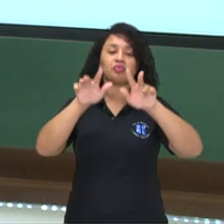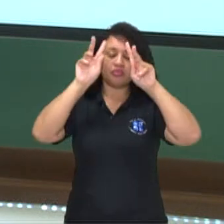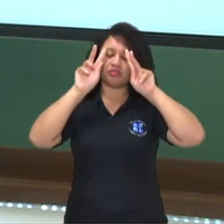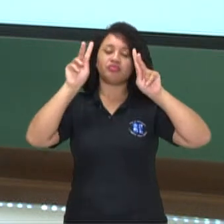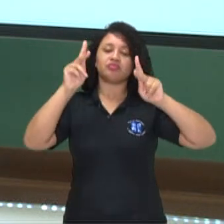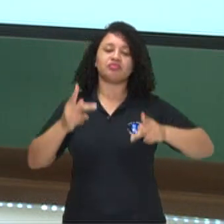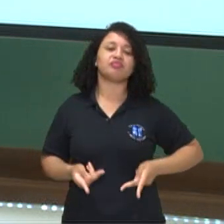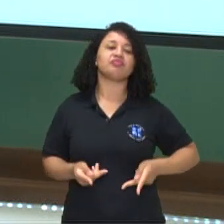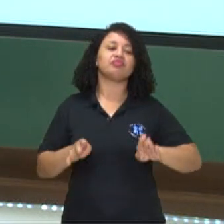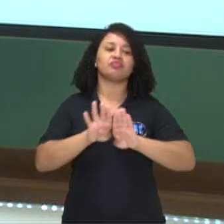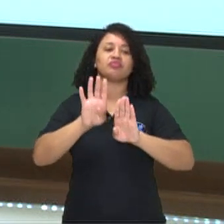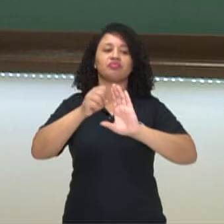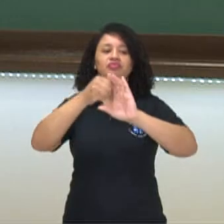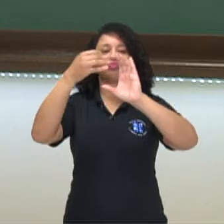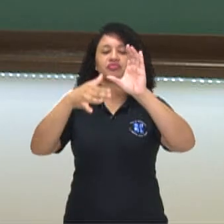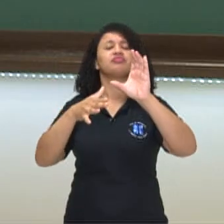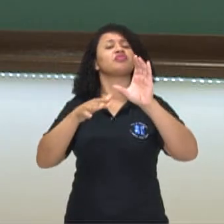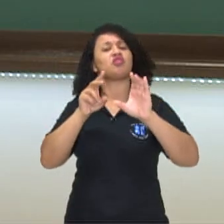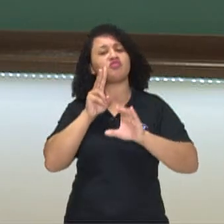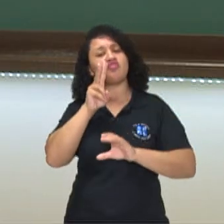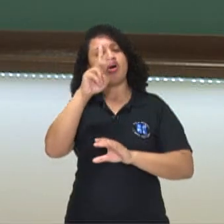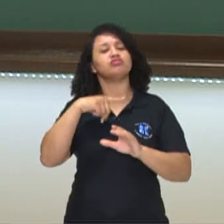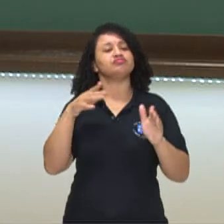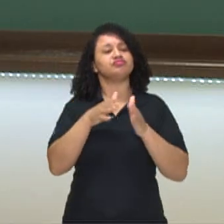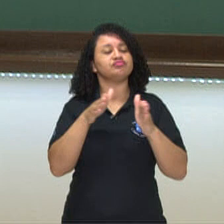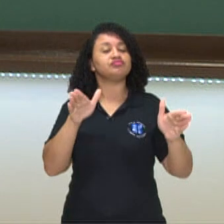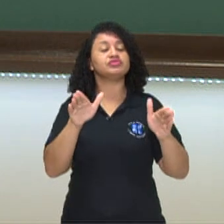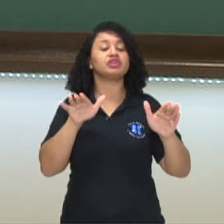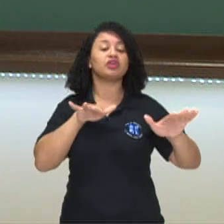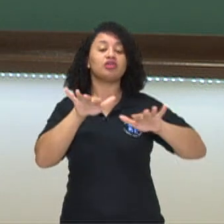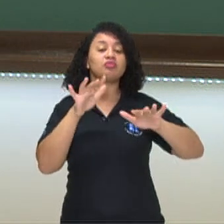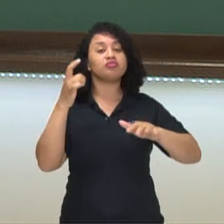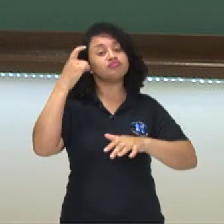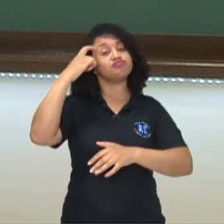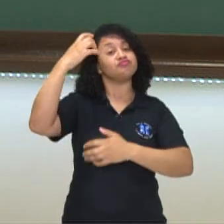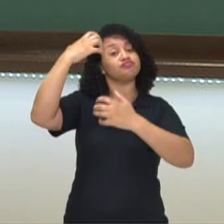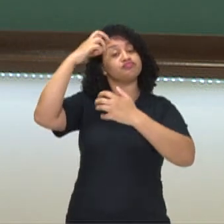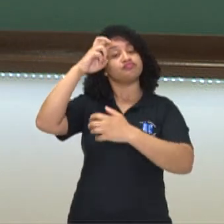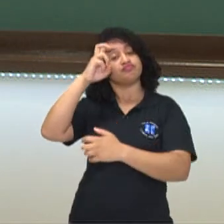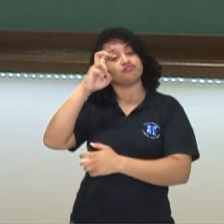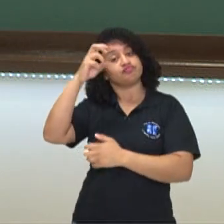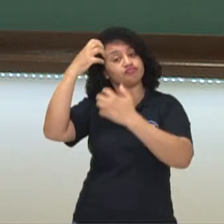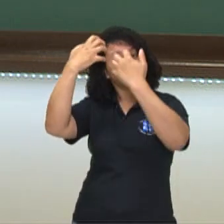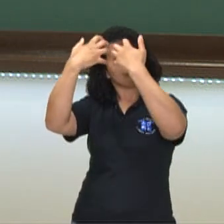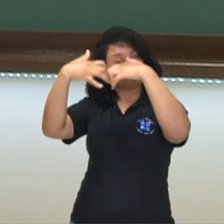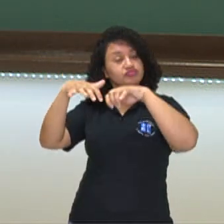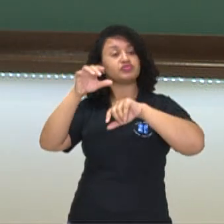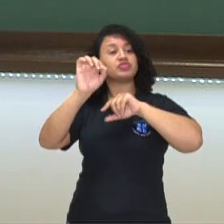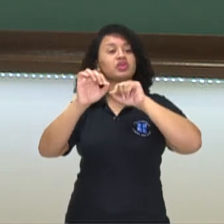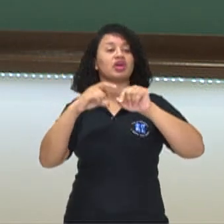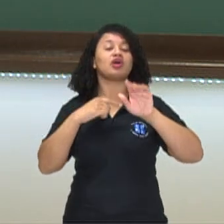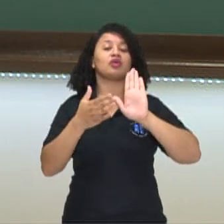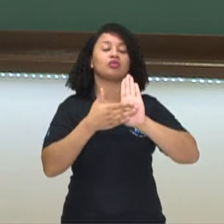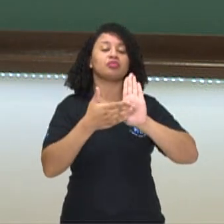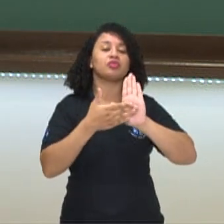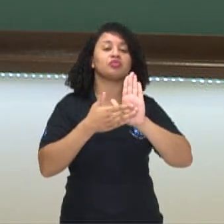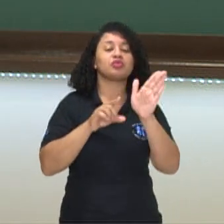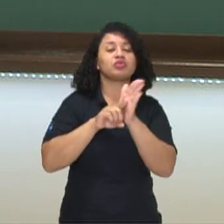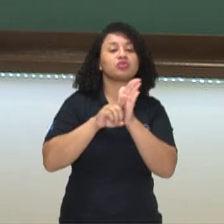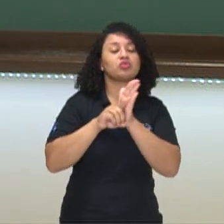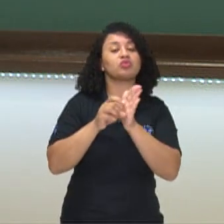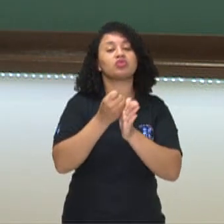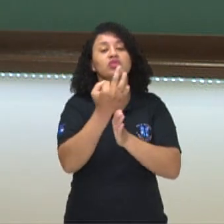desse período, que é um movimento intelectual que vai propor os estudos de autores antigos, de gregos